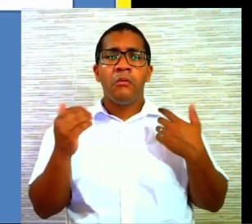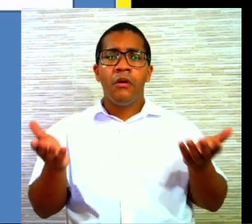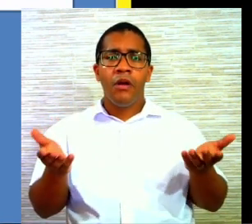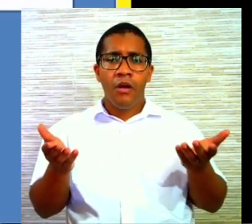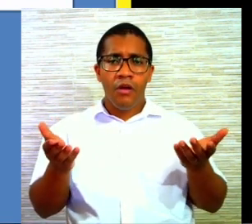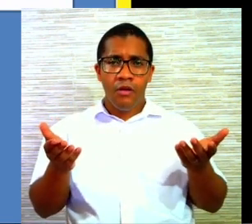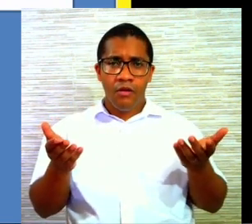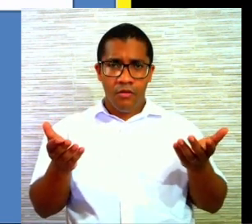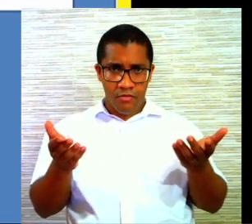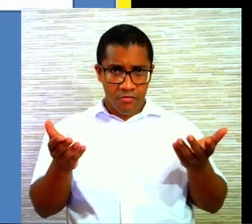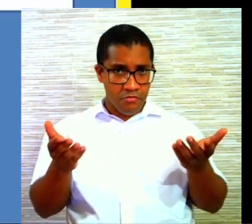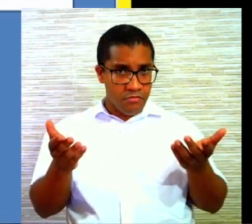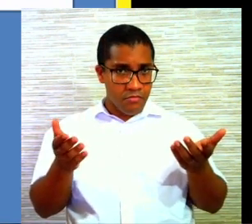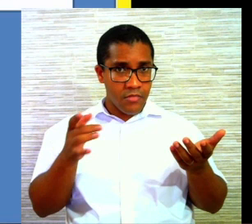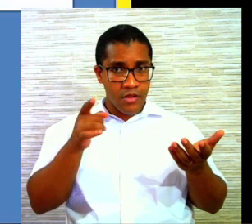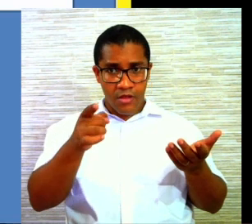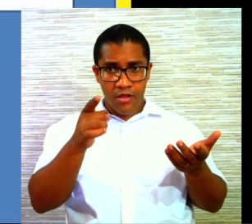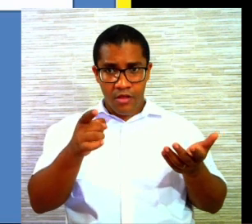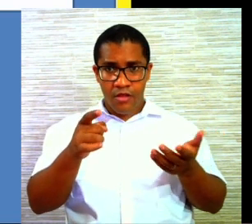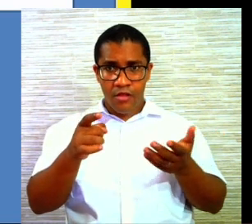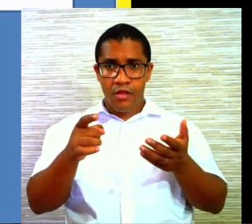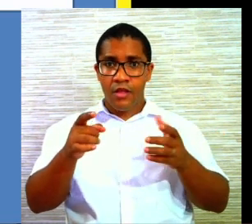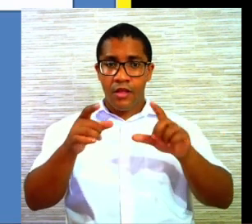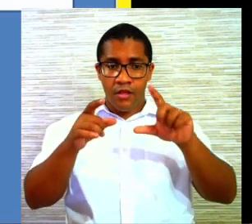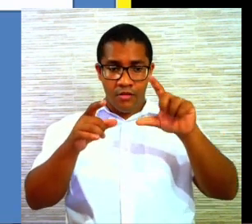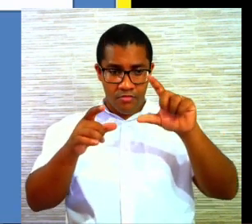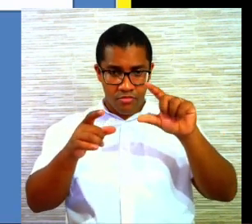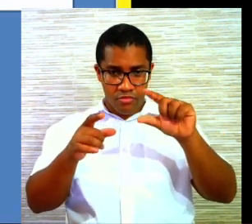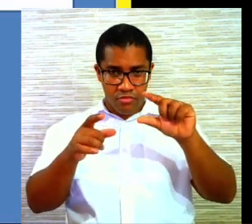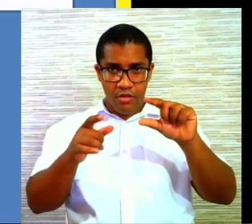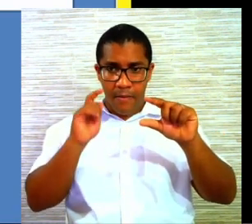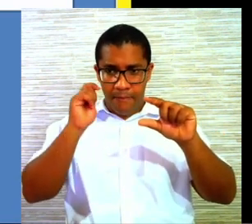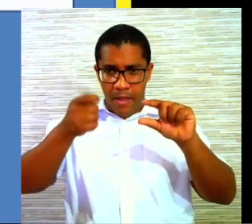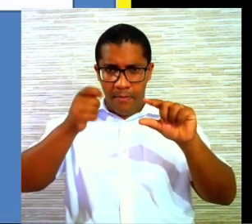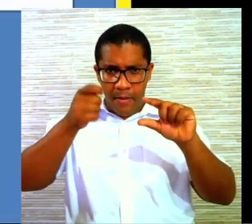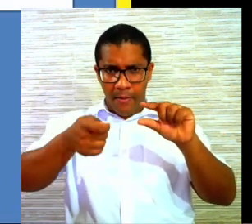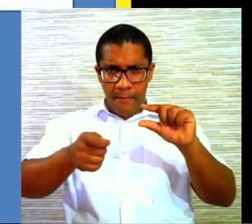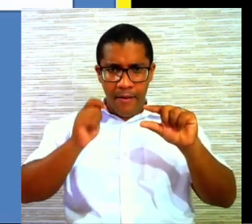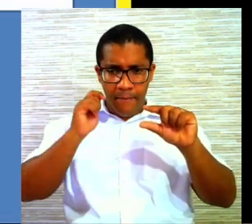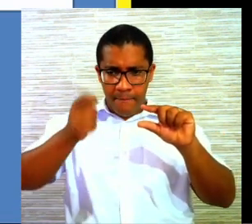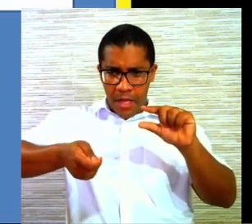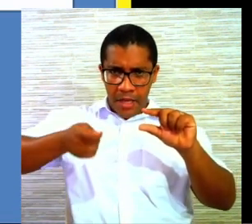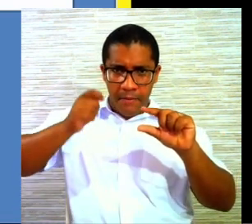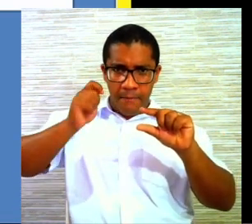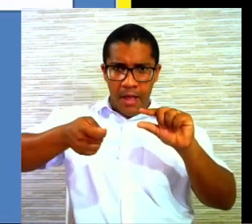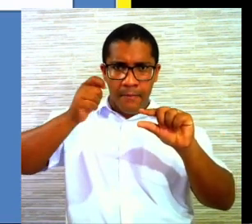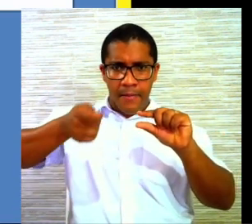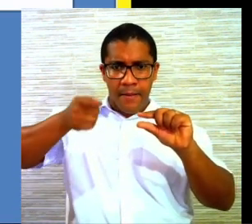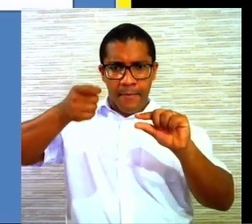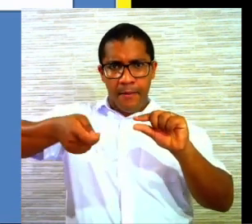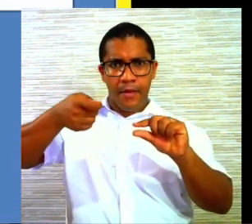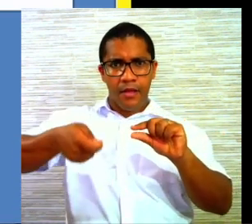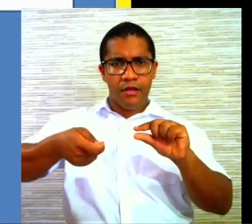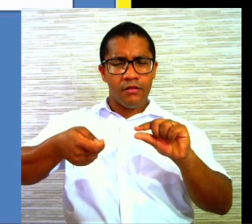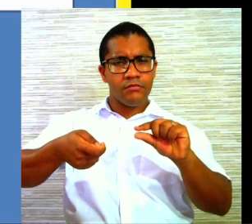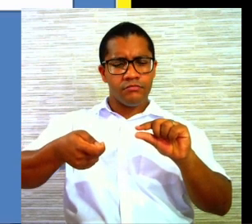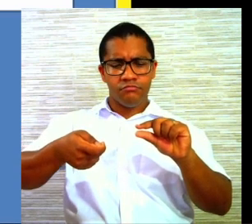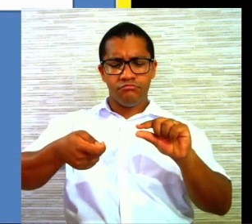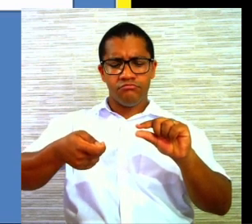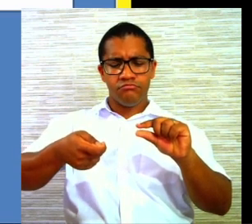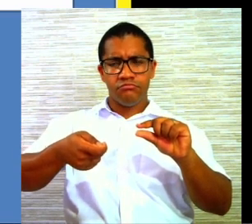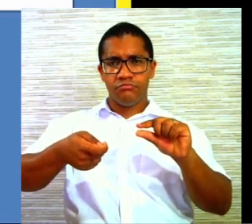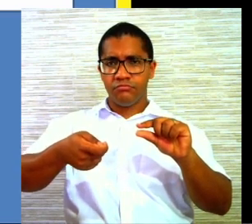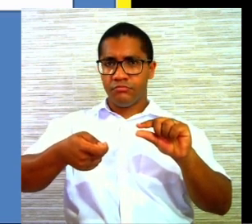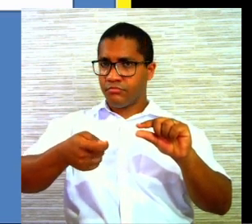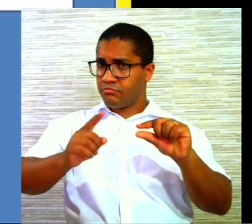executado seja aplicado no abatimento da conta de forma razoável, ou que a duração e a